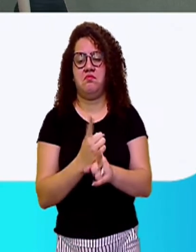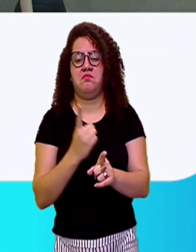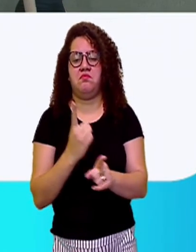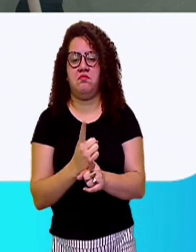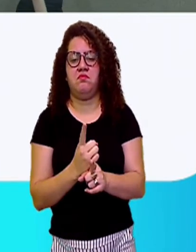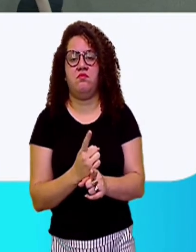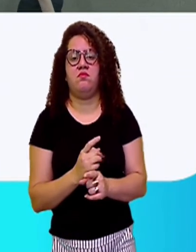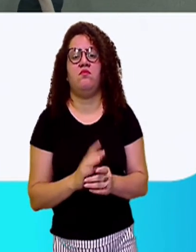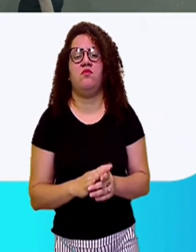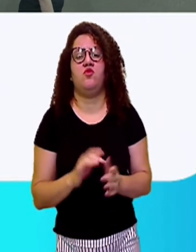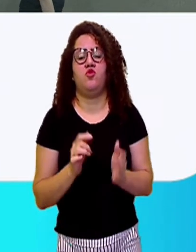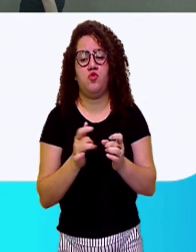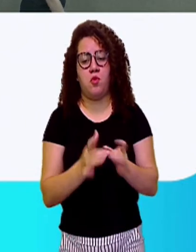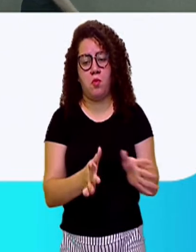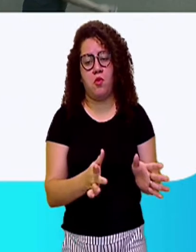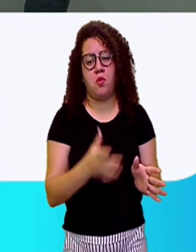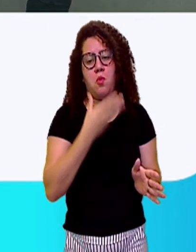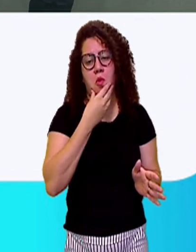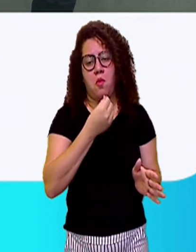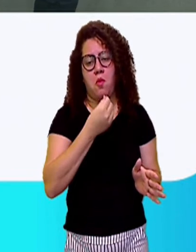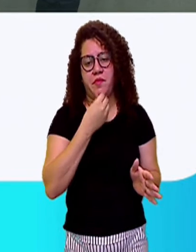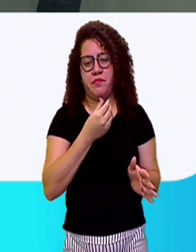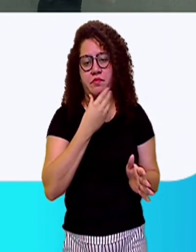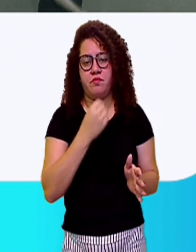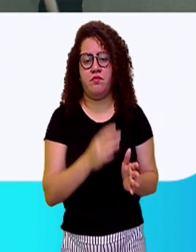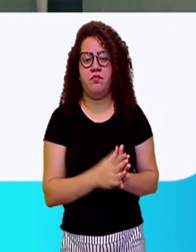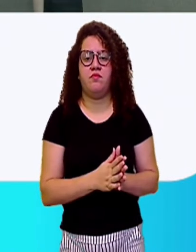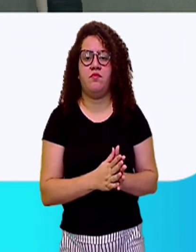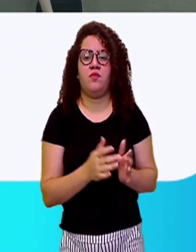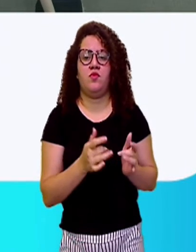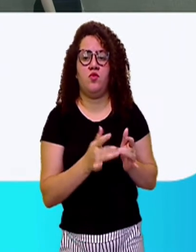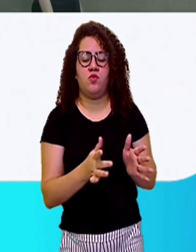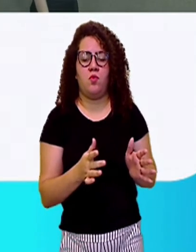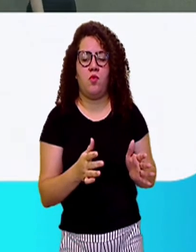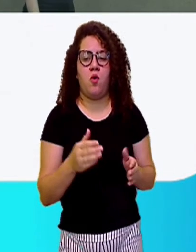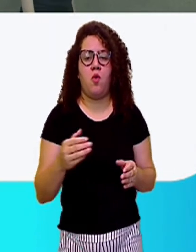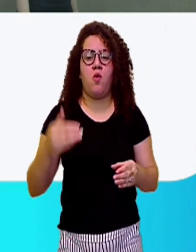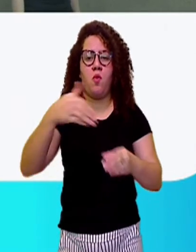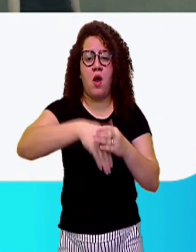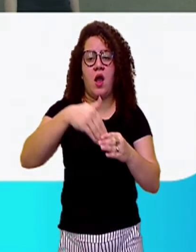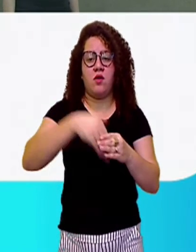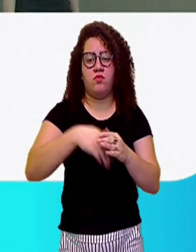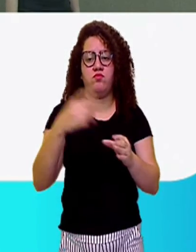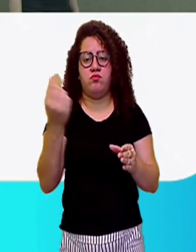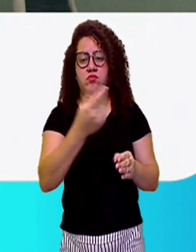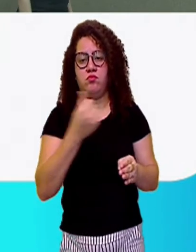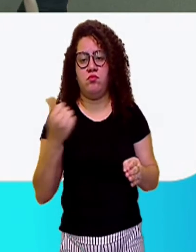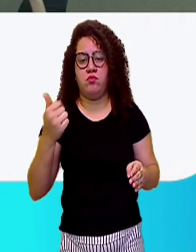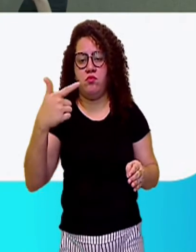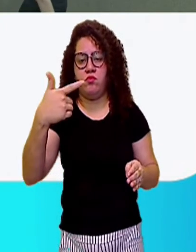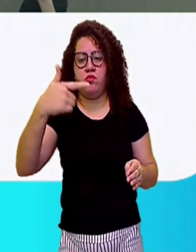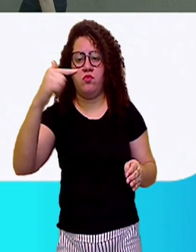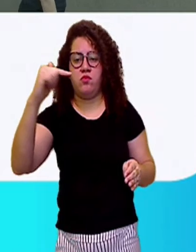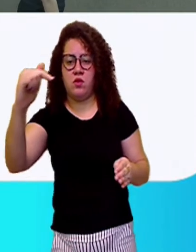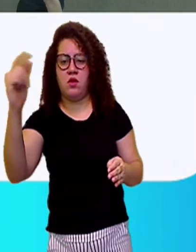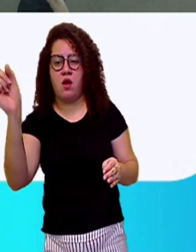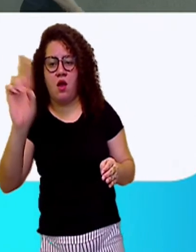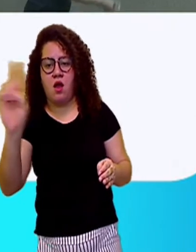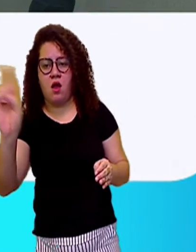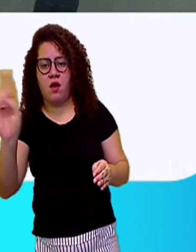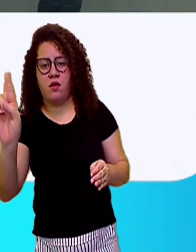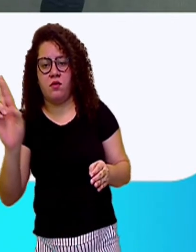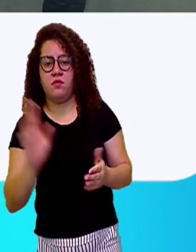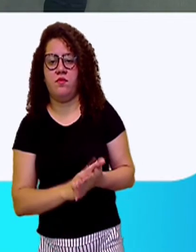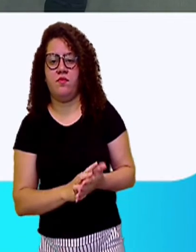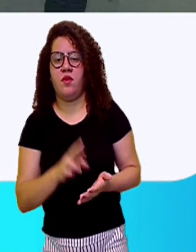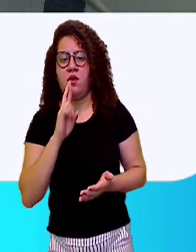sobrou para o Jefferson no mês, né? Então, Jefferson conseguiu economizar R$ 27. Né? E